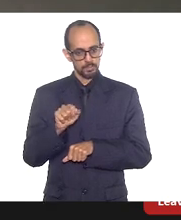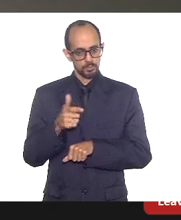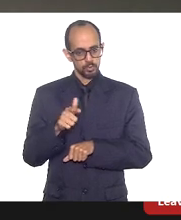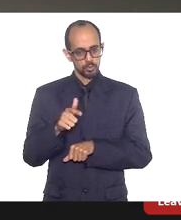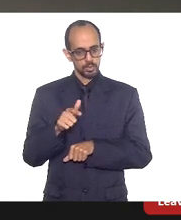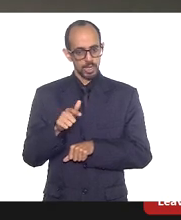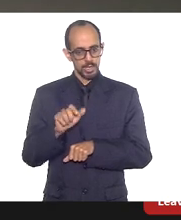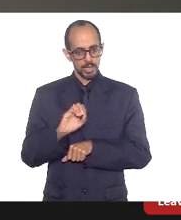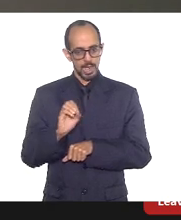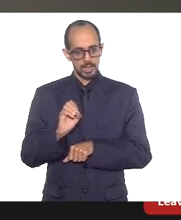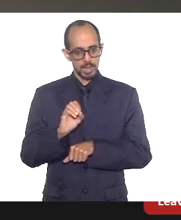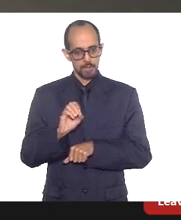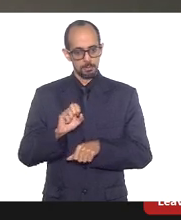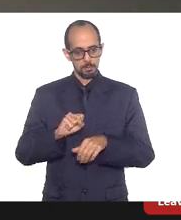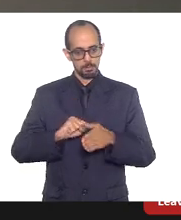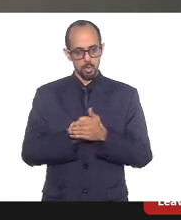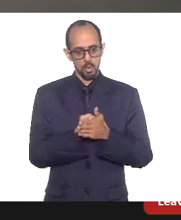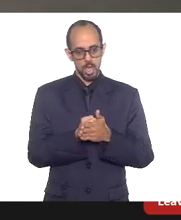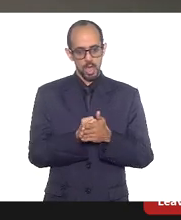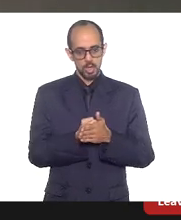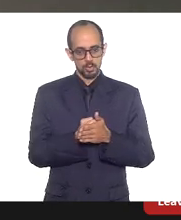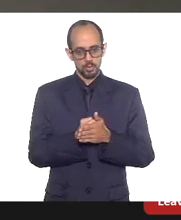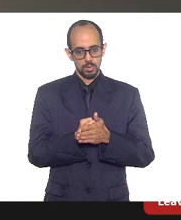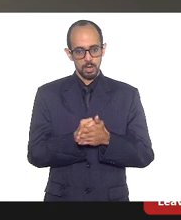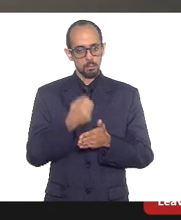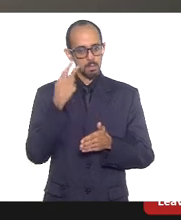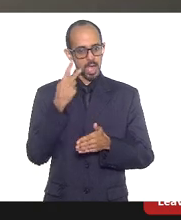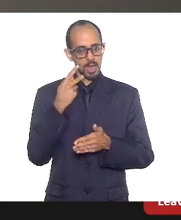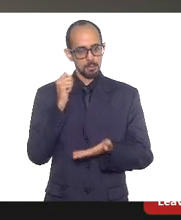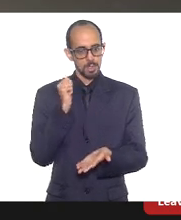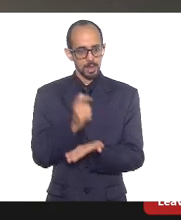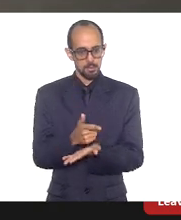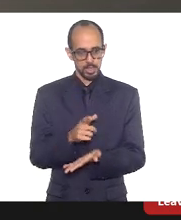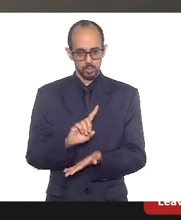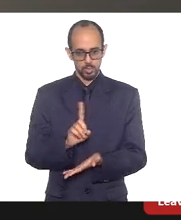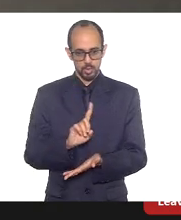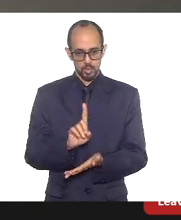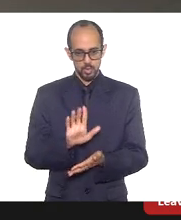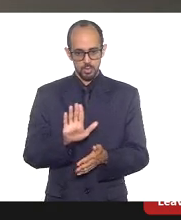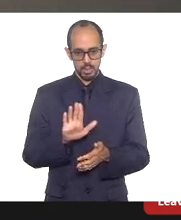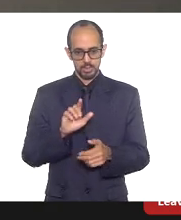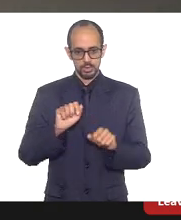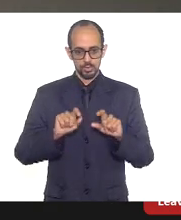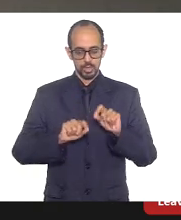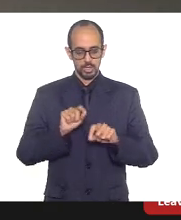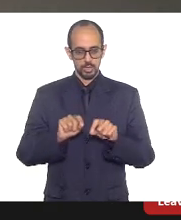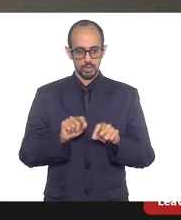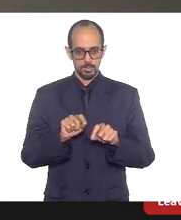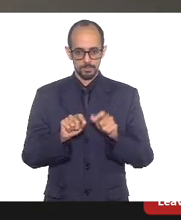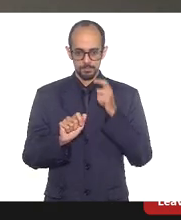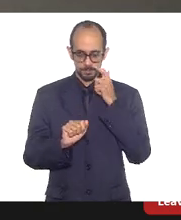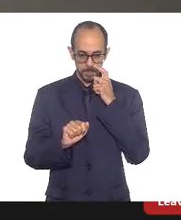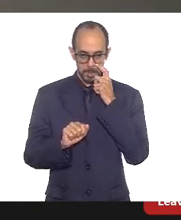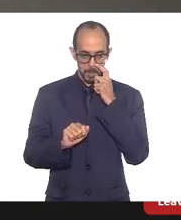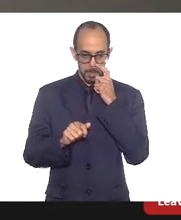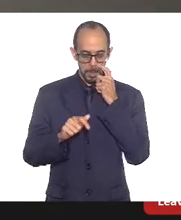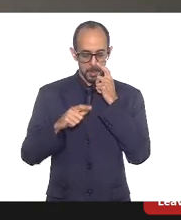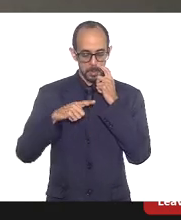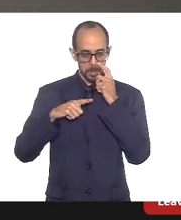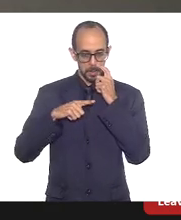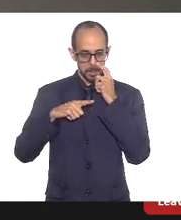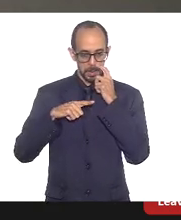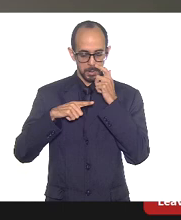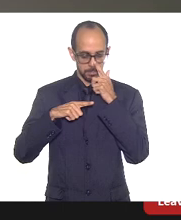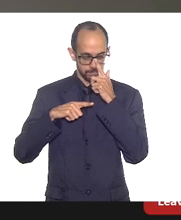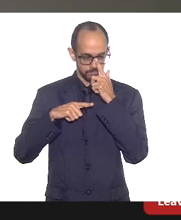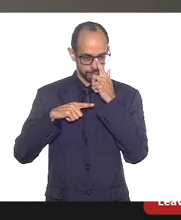O que existe é, como o procurador colocou, a questão orçamentária de uma outra secretaria, que não sei se é o caso da educação, provavelmente não é,